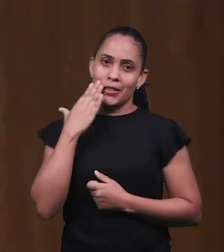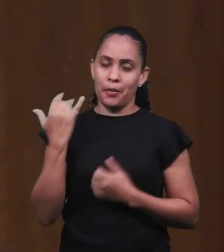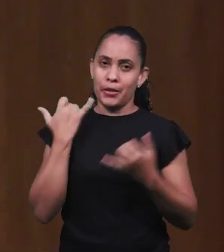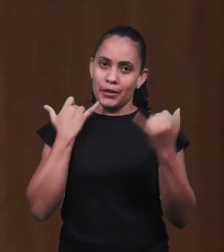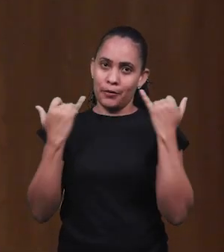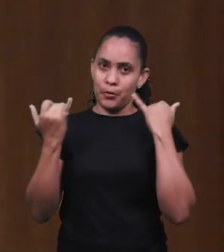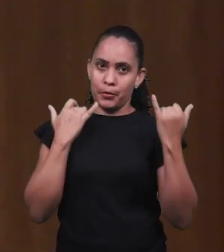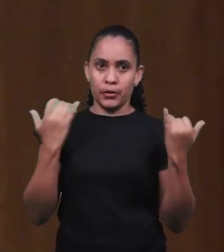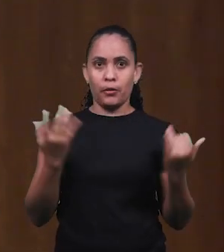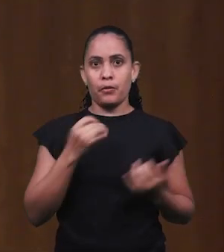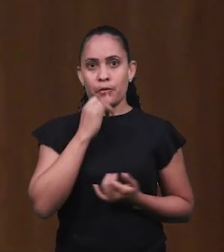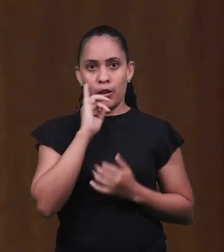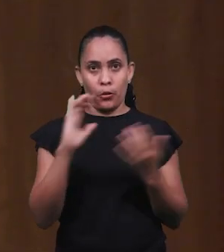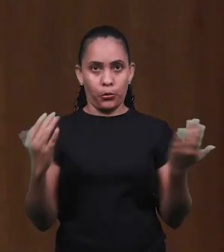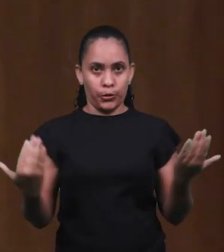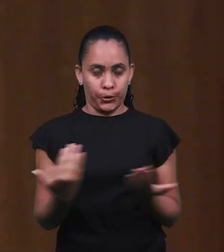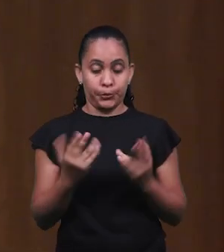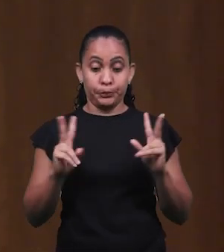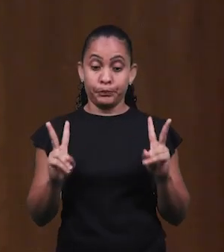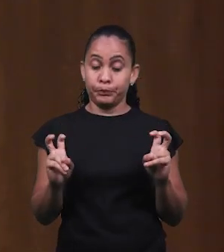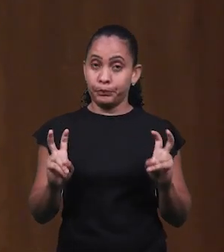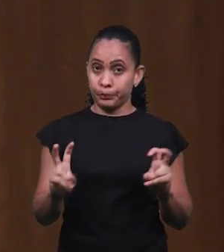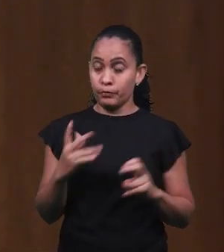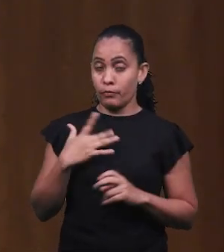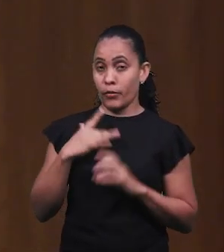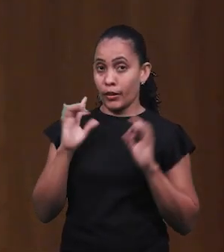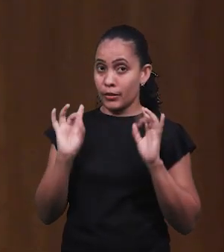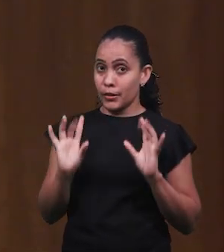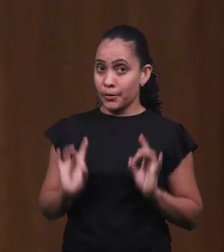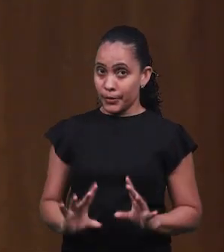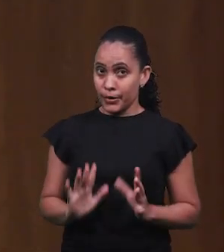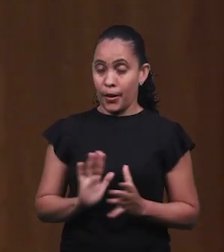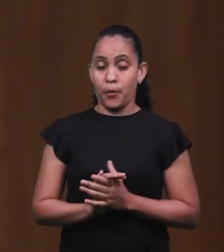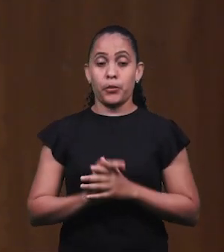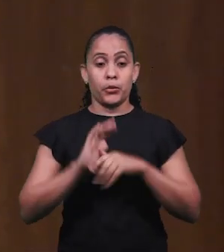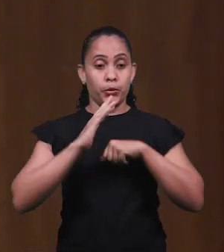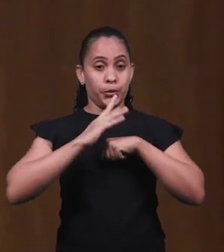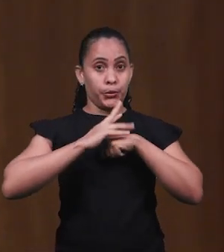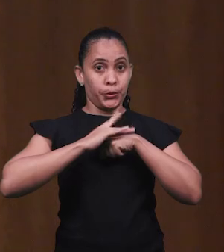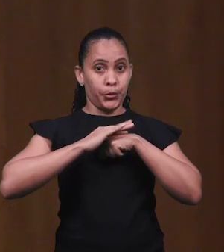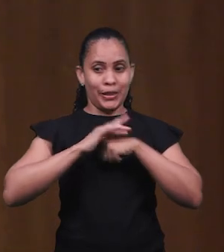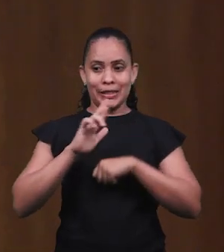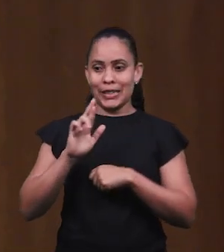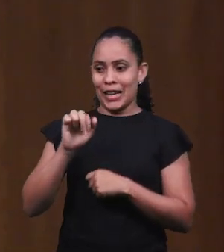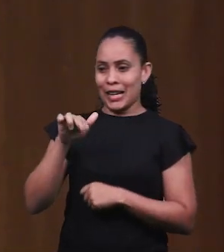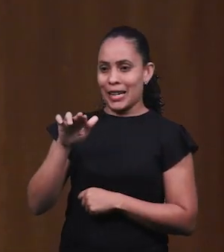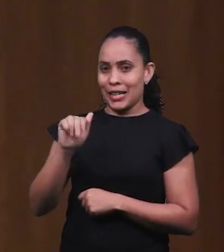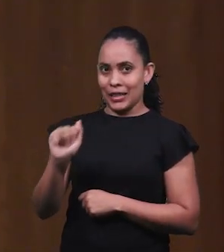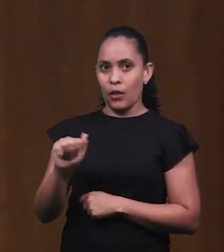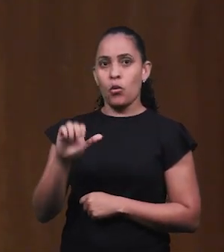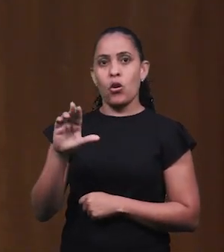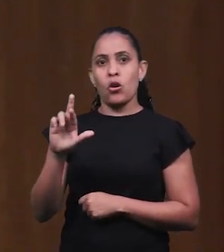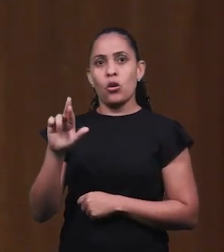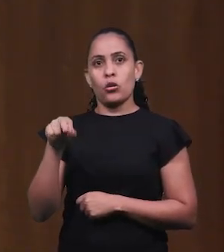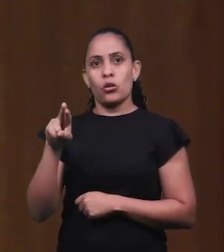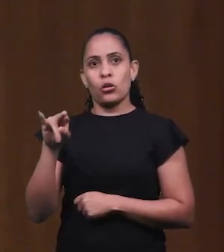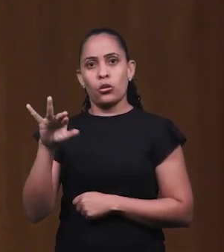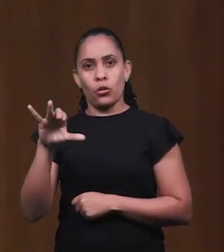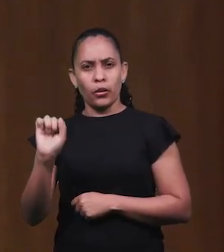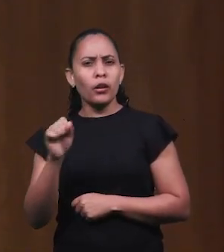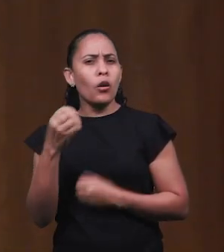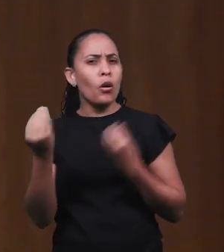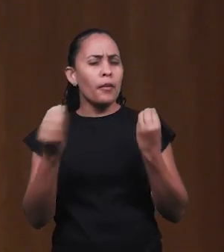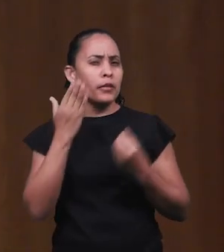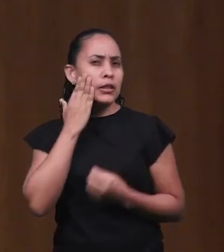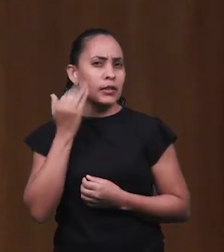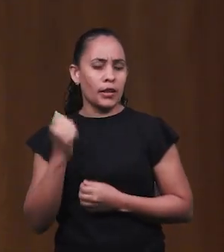vamos tratar hoje. Hoje o nosso programa é um tema muito especial. Doença renal crônica. O que você sabe disso?